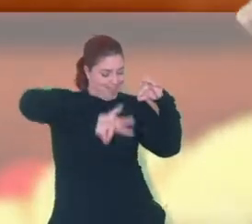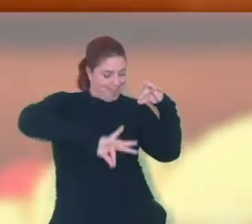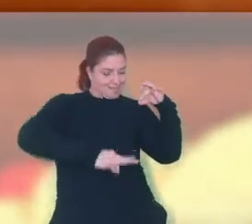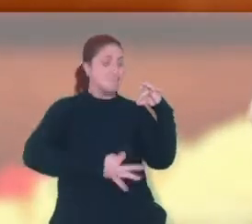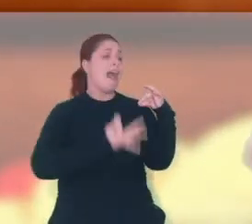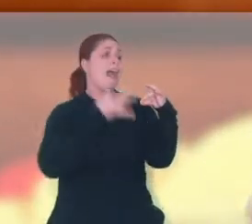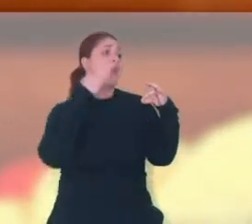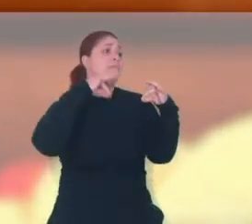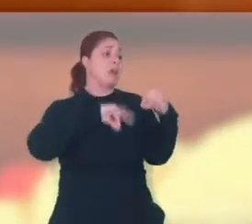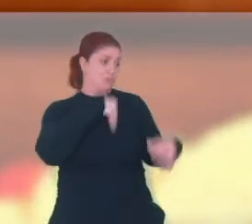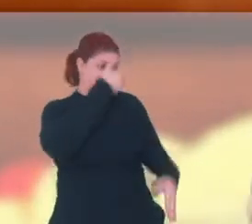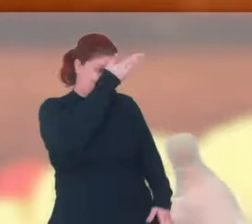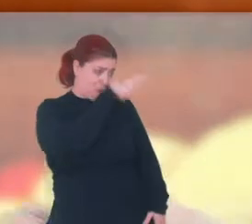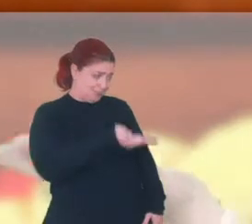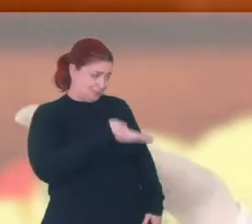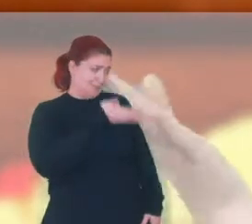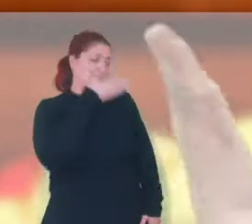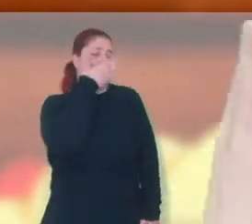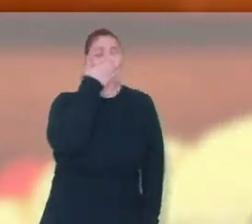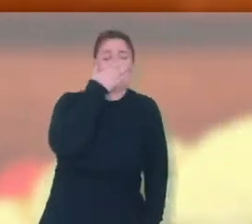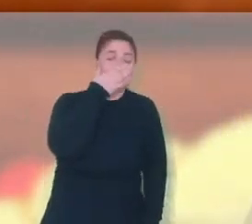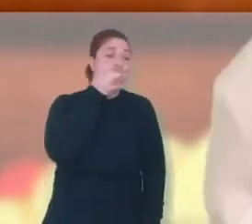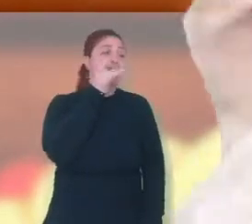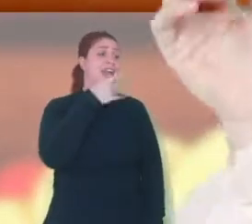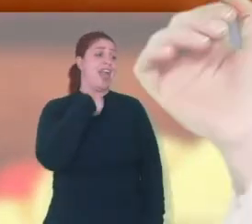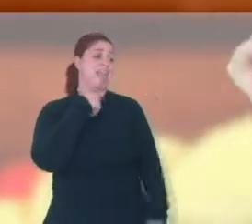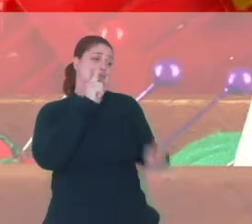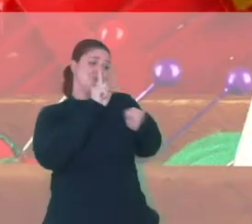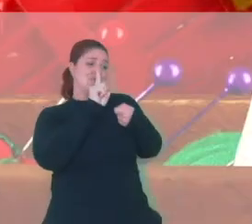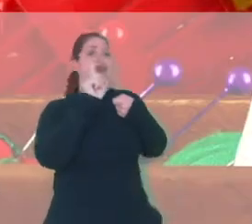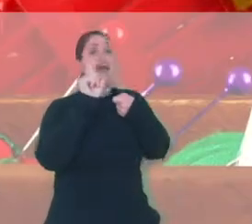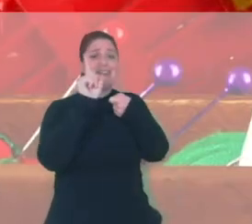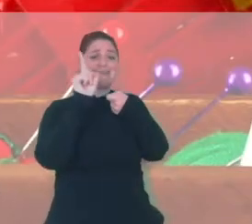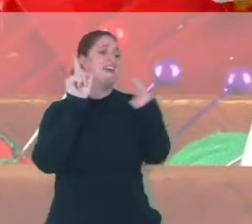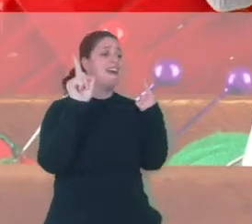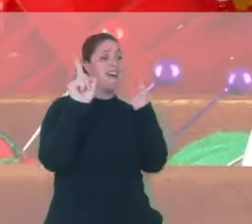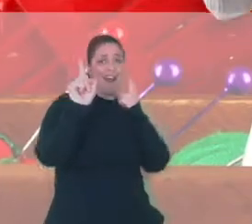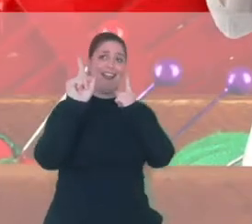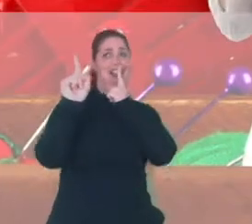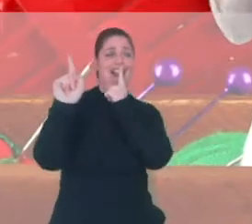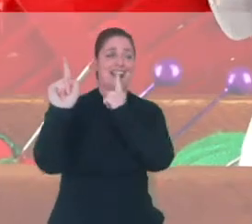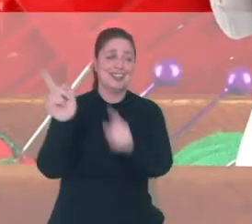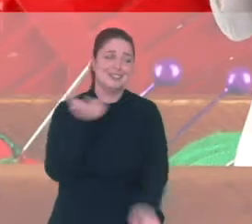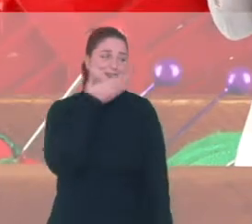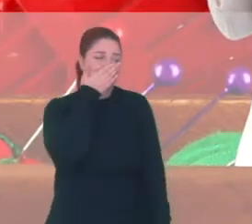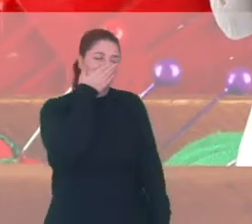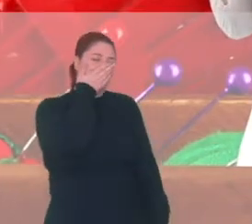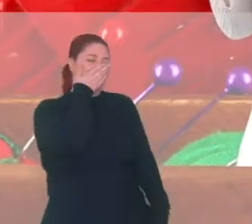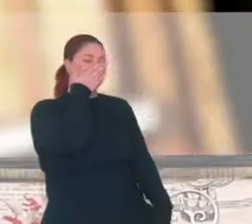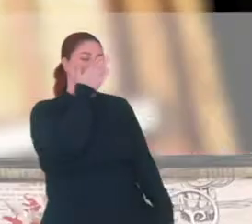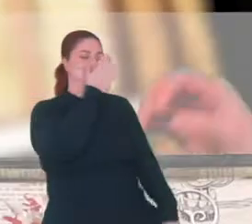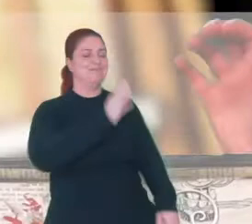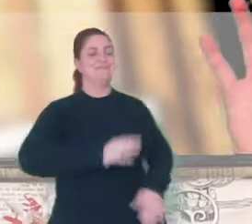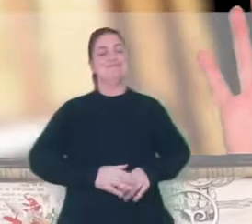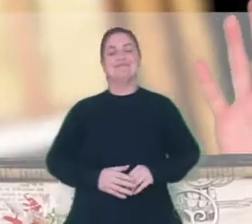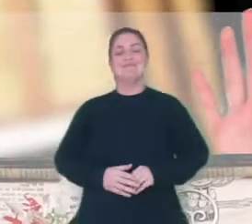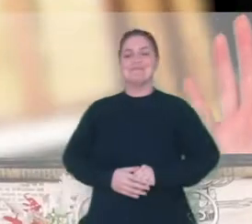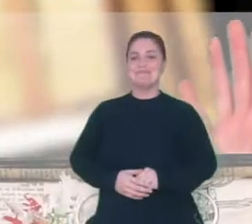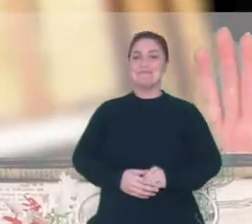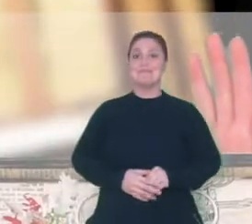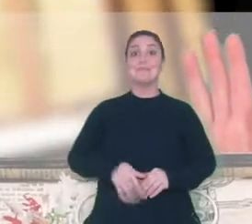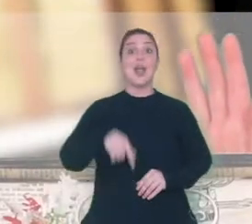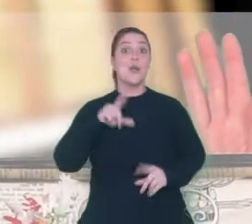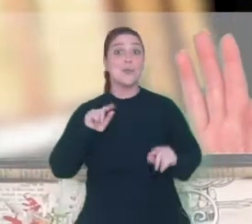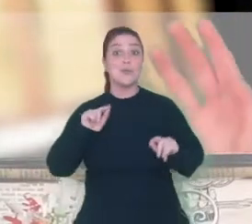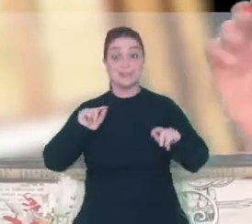abaixo, enquanto que você vem puxada por mim. Até que finalmente chegou a